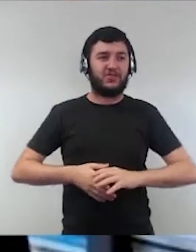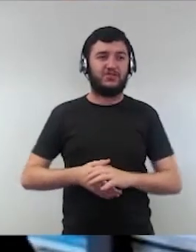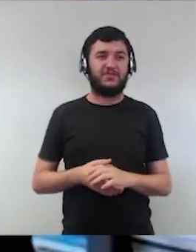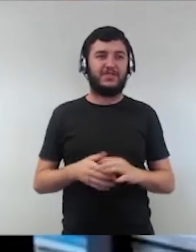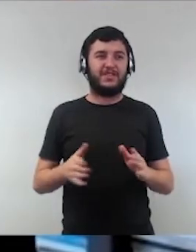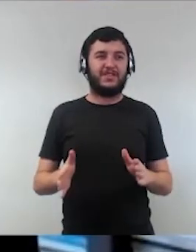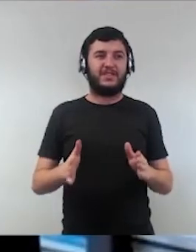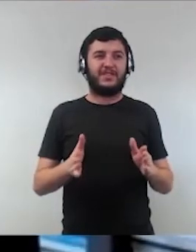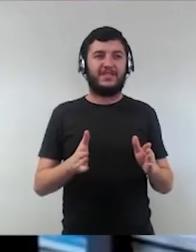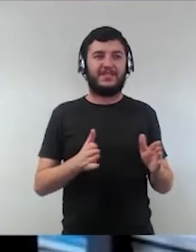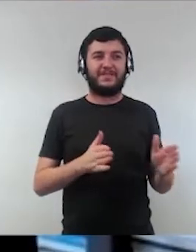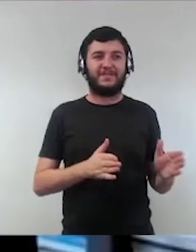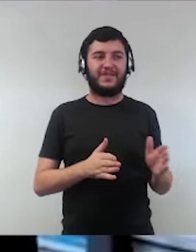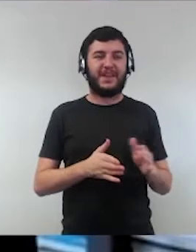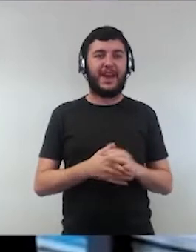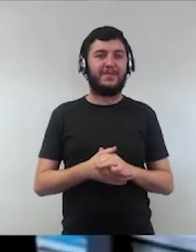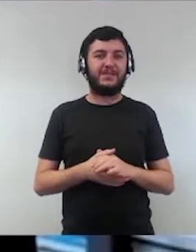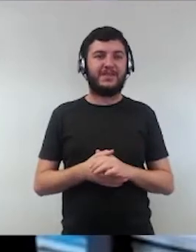fake news,